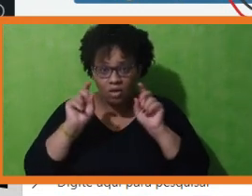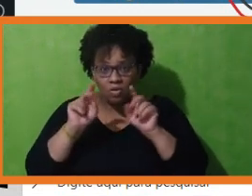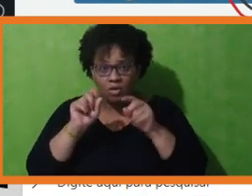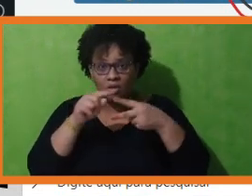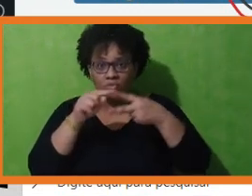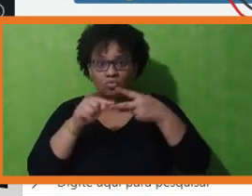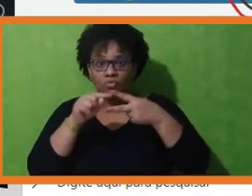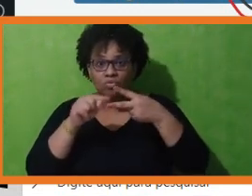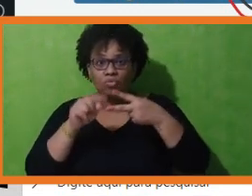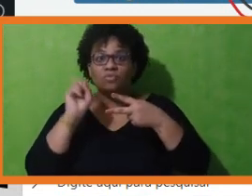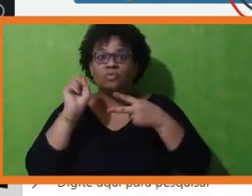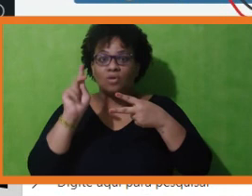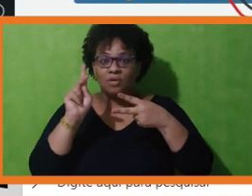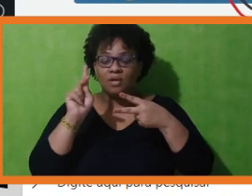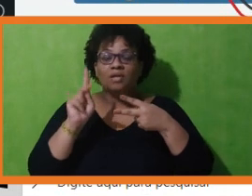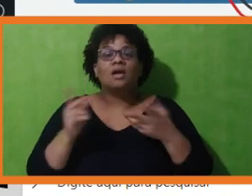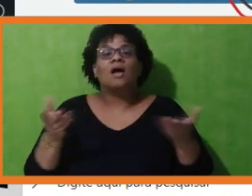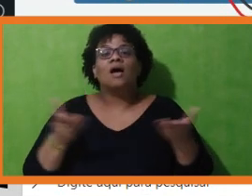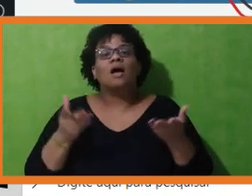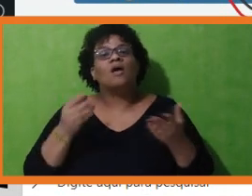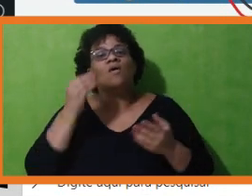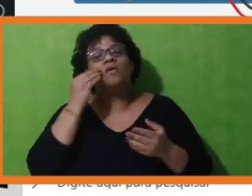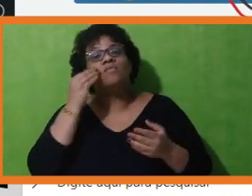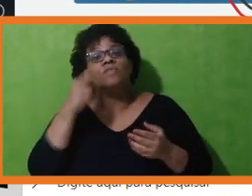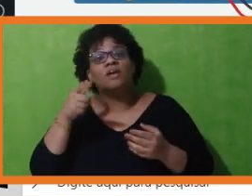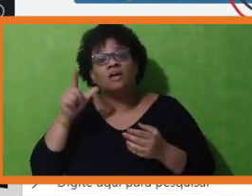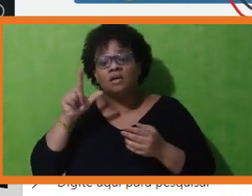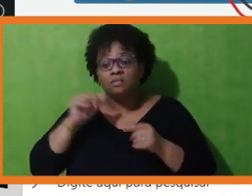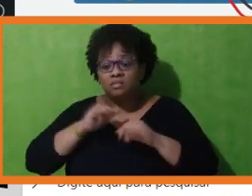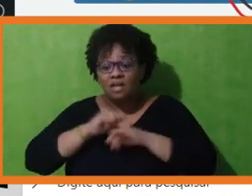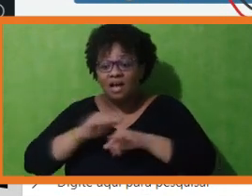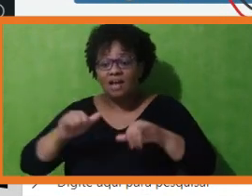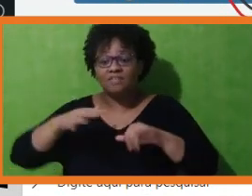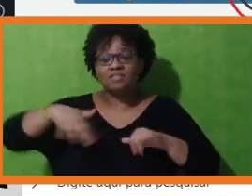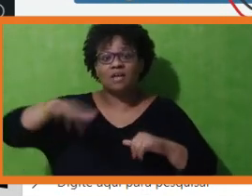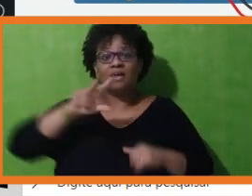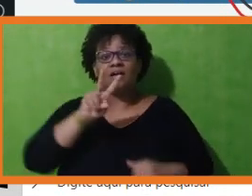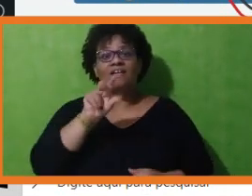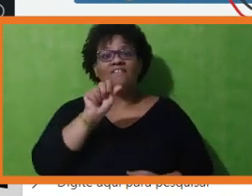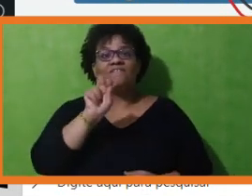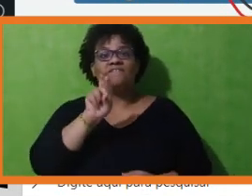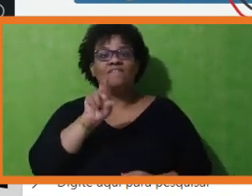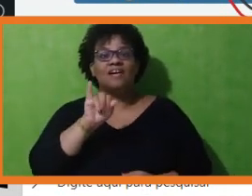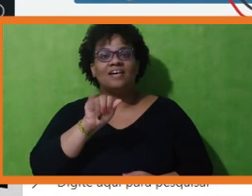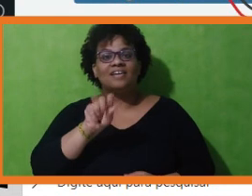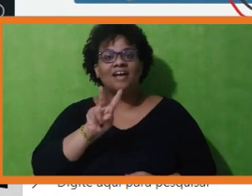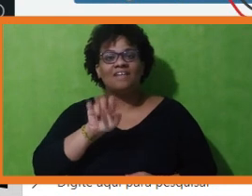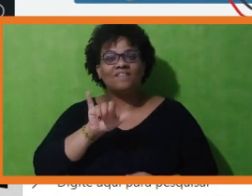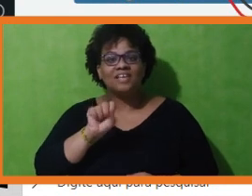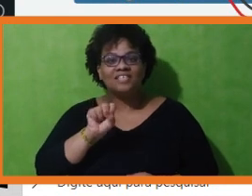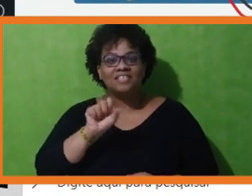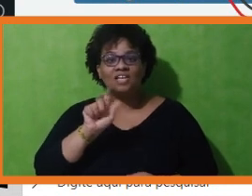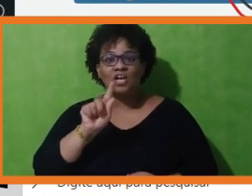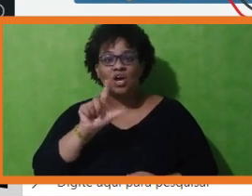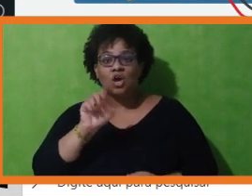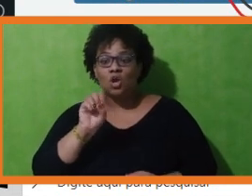Já está aberta aí as funções setup e loop. Antes dessas funções, vamos declarar as variáveis globais, que são aquelas variáveis que